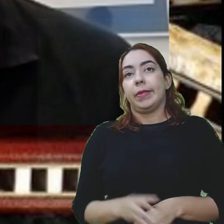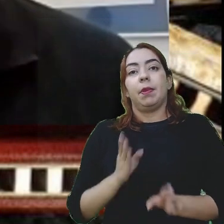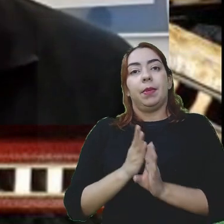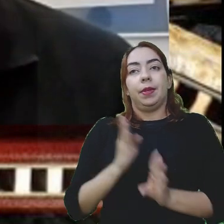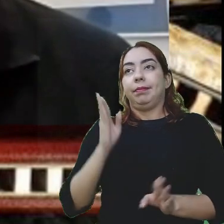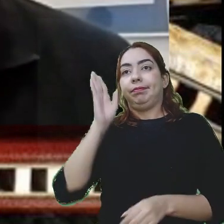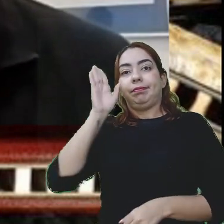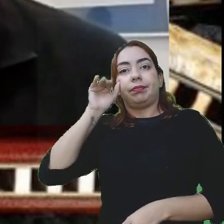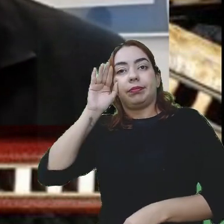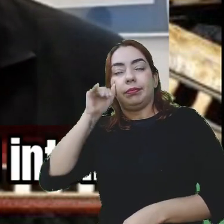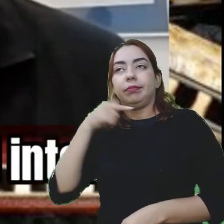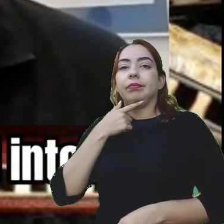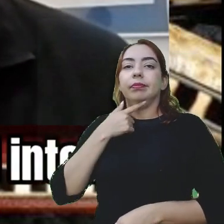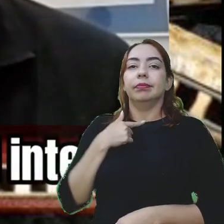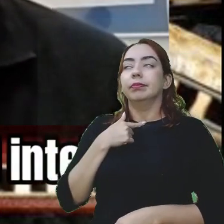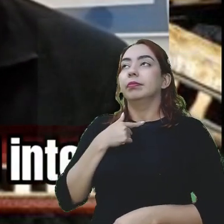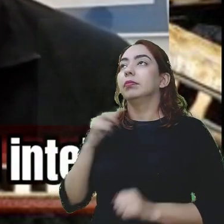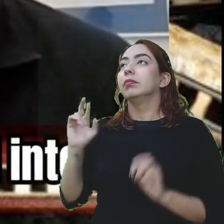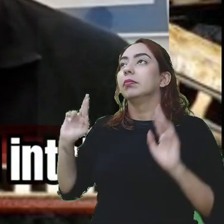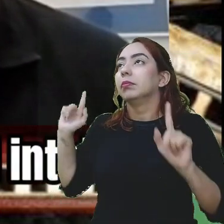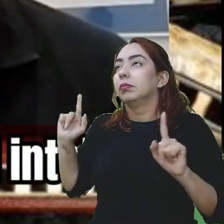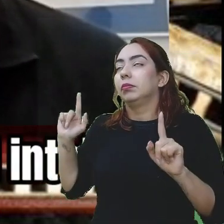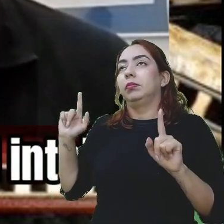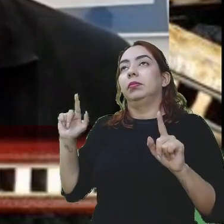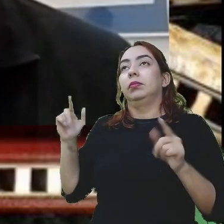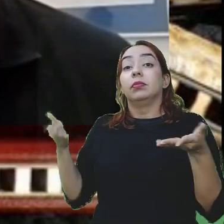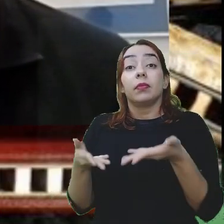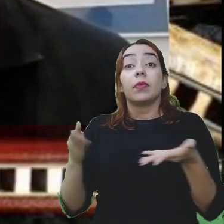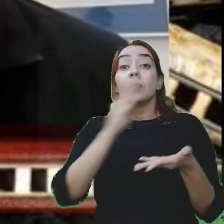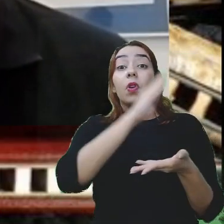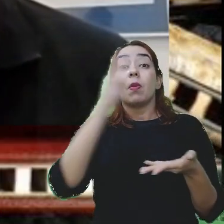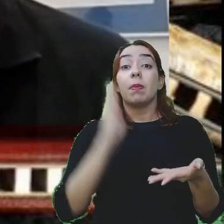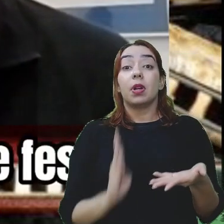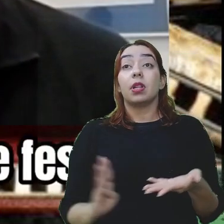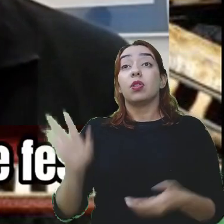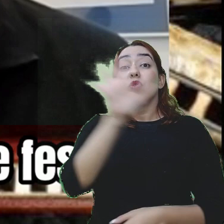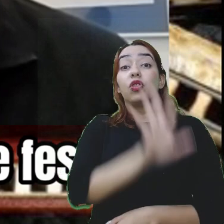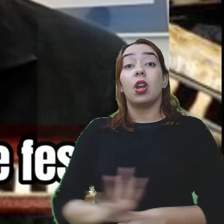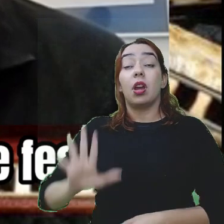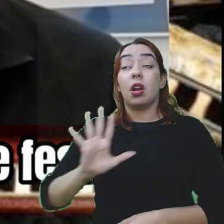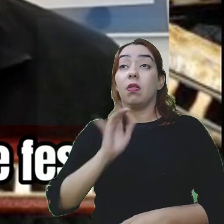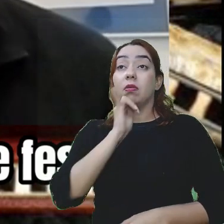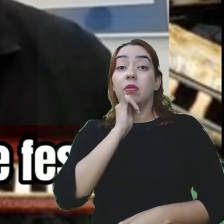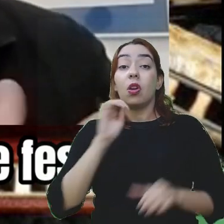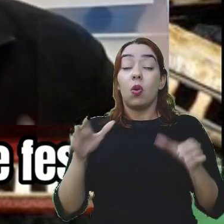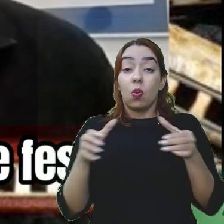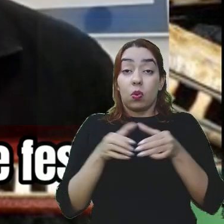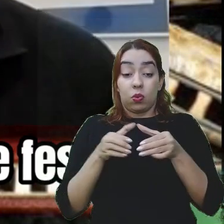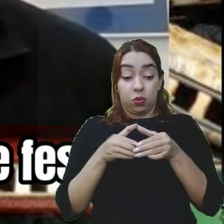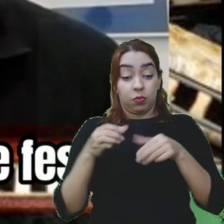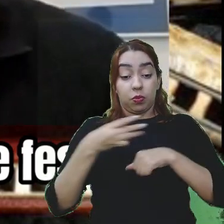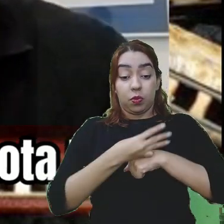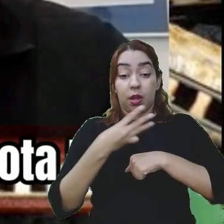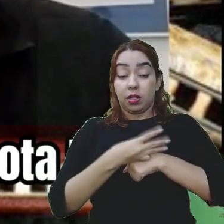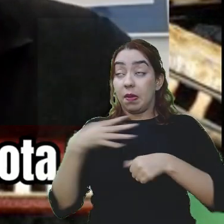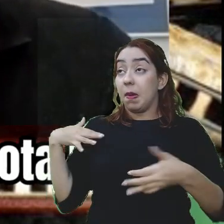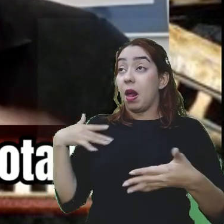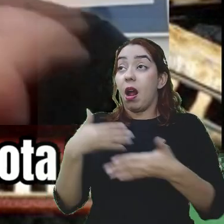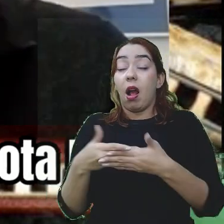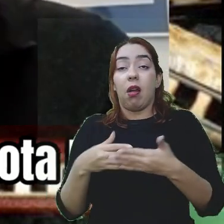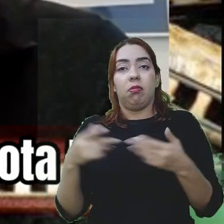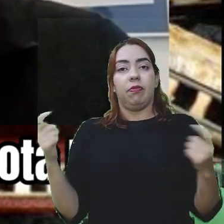interesses, por tudo. E agora não, agora a gente tem contato com gente do Brasil inteiro, e tem um grupo, com todo mundo nesse grupo que ficou desse festival.